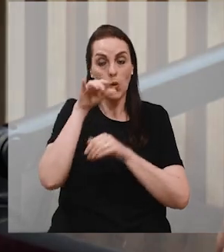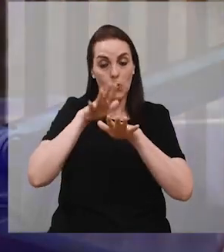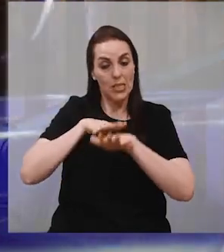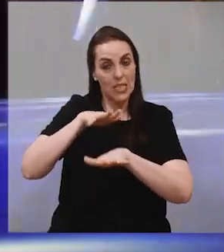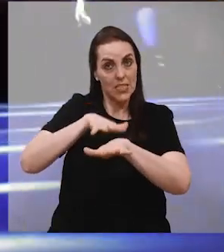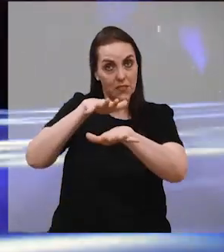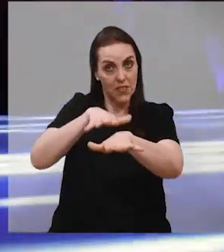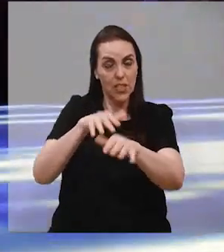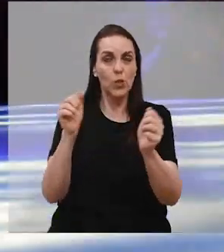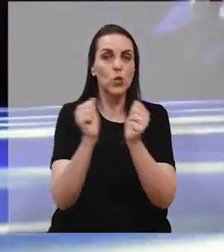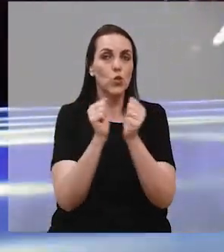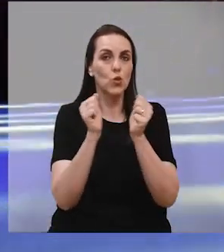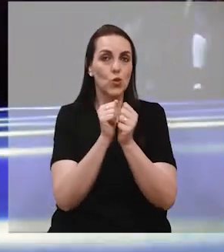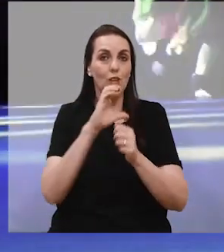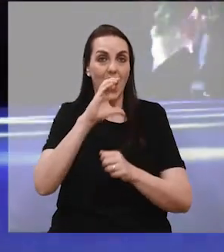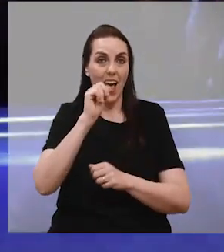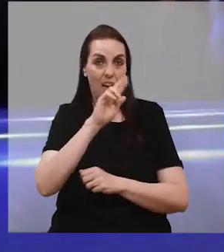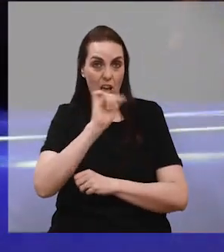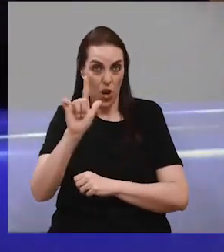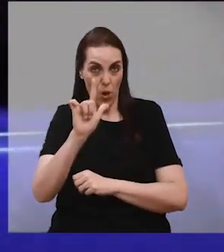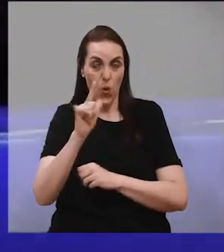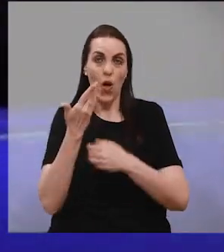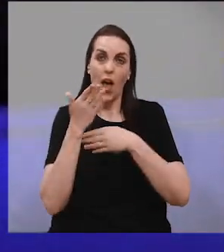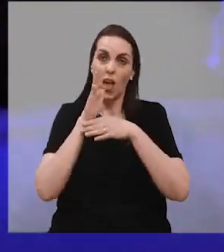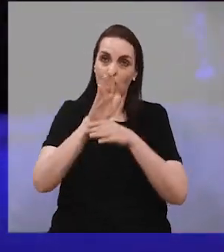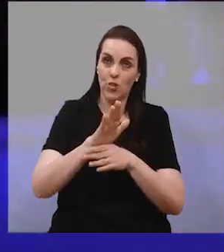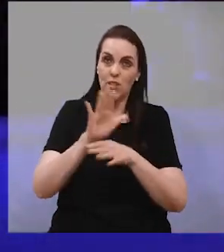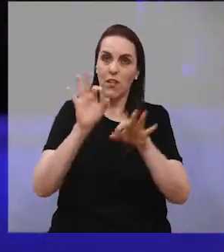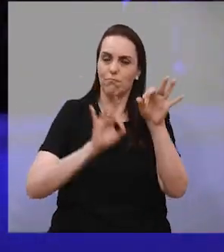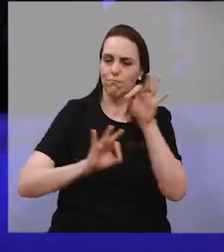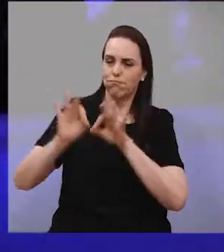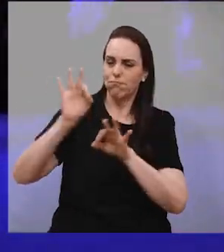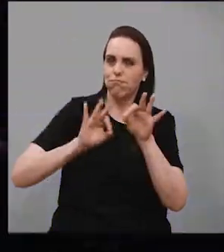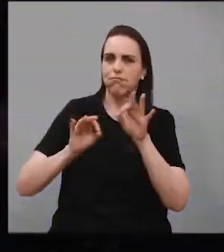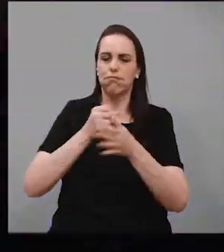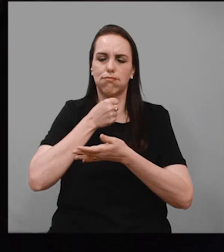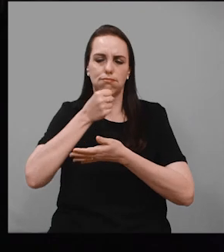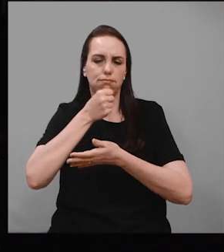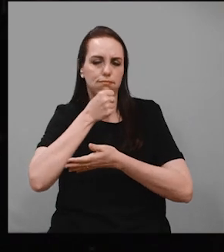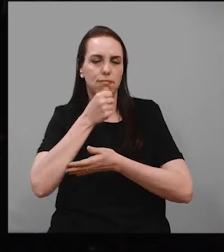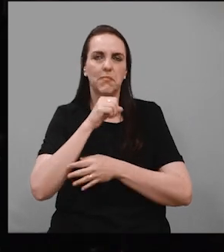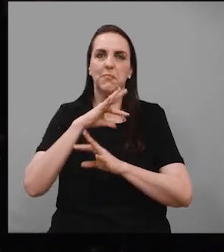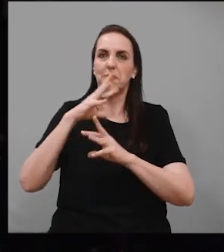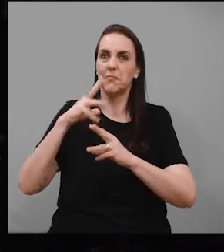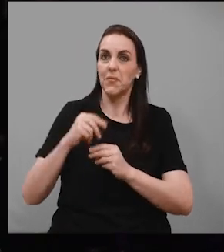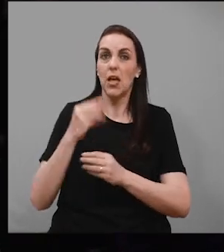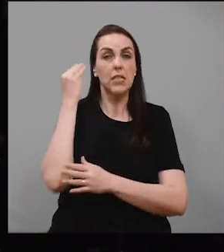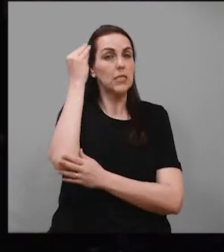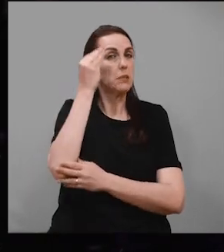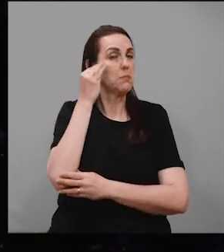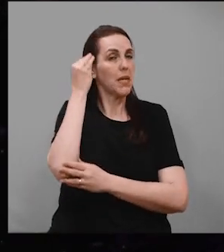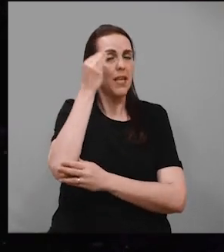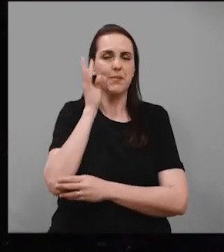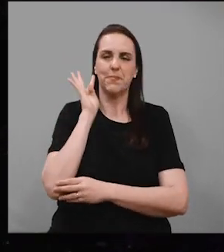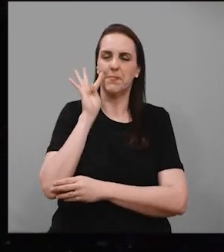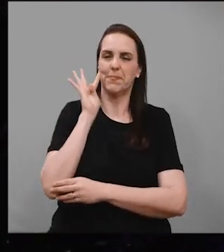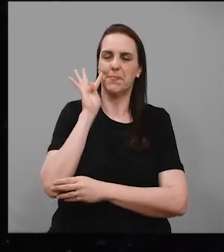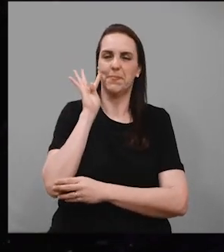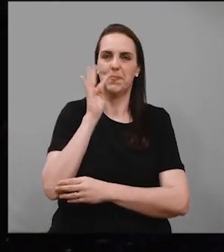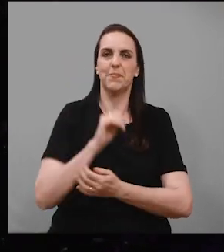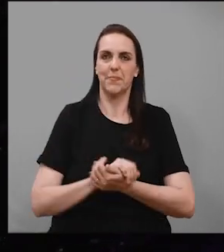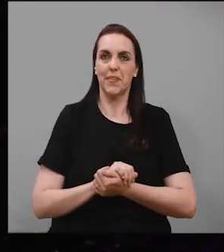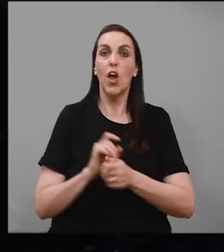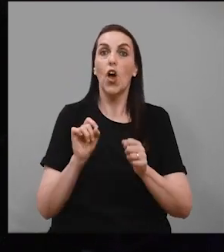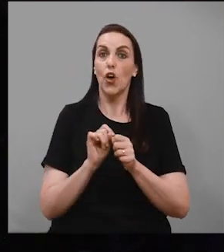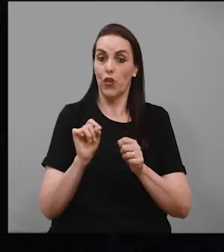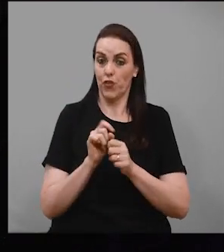desfile cênico também eu tive junto com a Carol. Ajudei a Carol ali na produção, ao vivo. Foi uma experiência, assim, muito